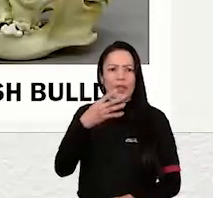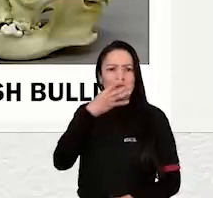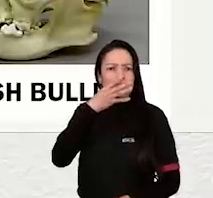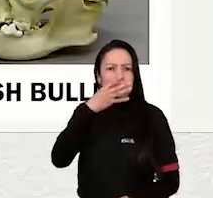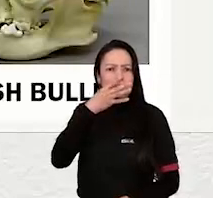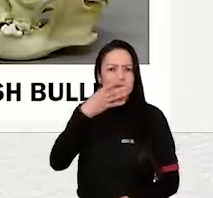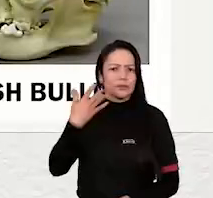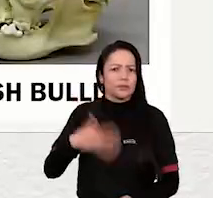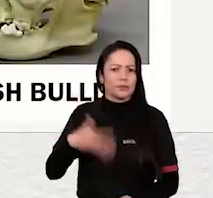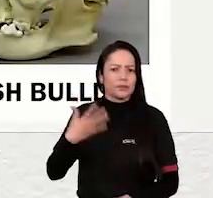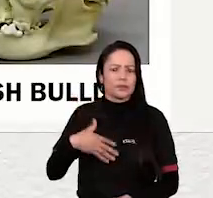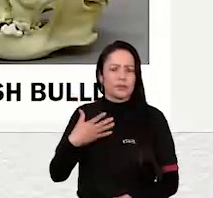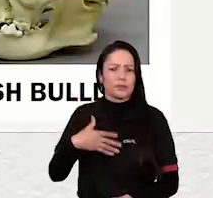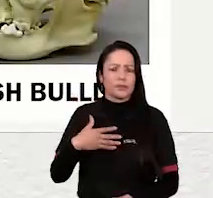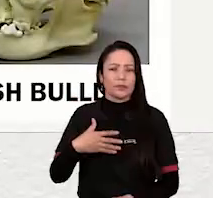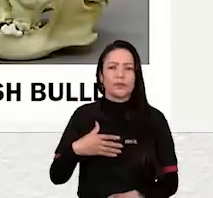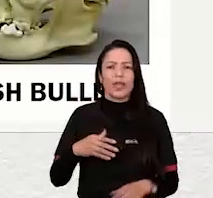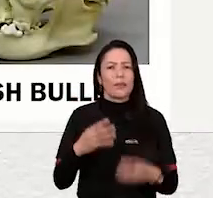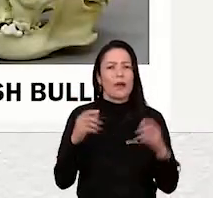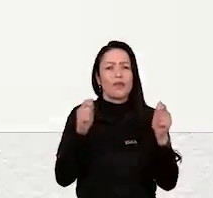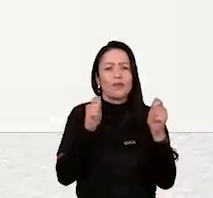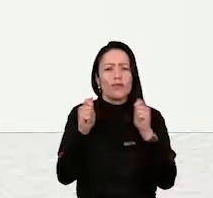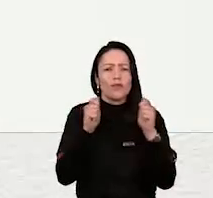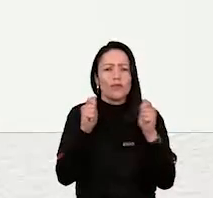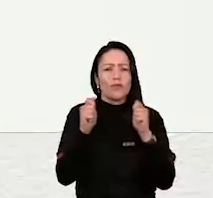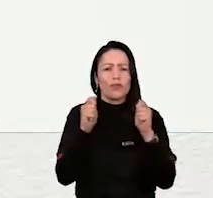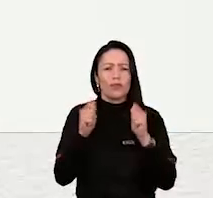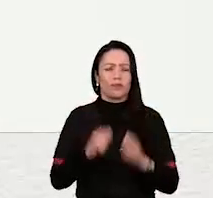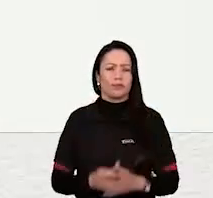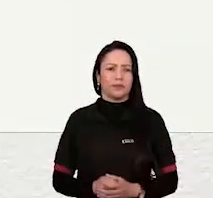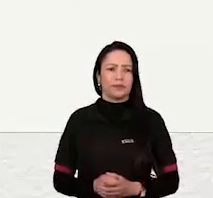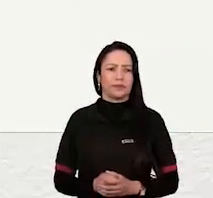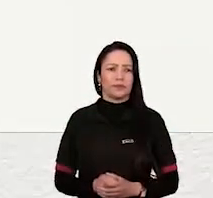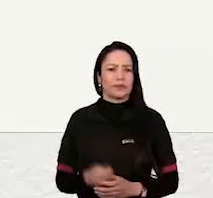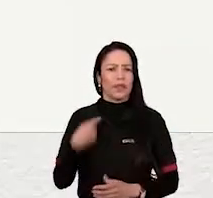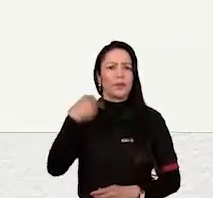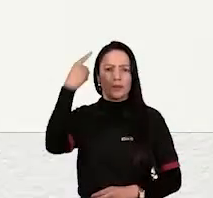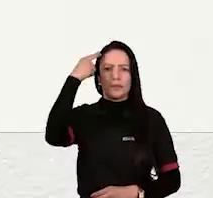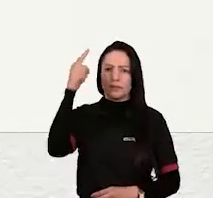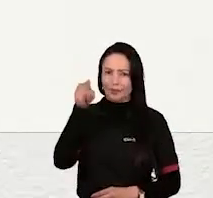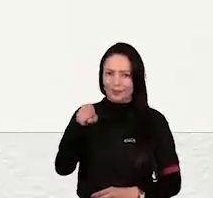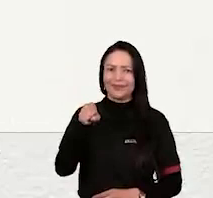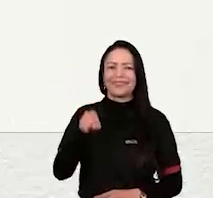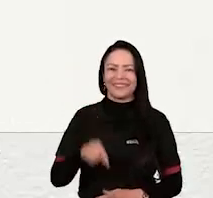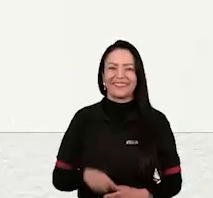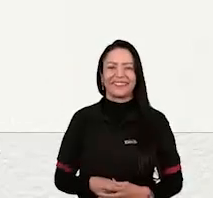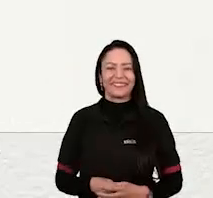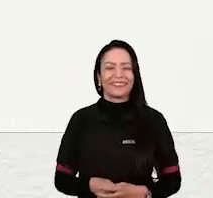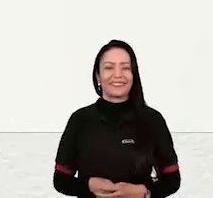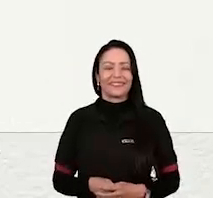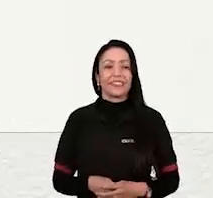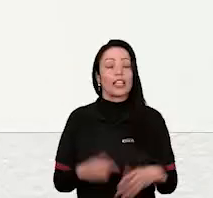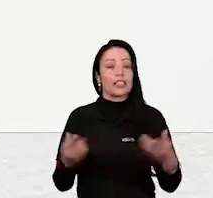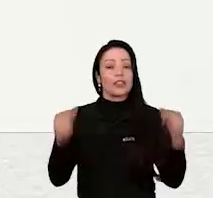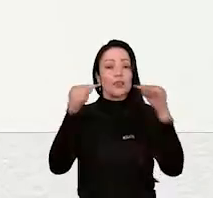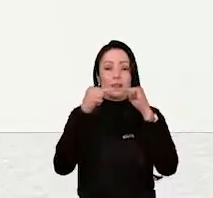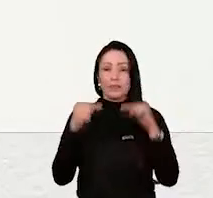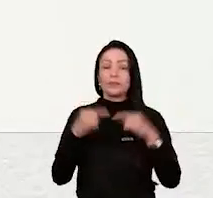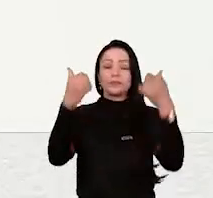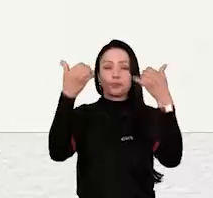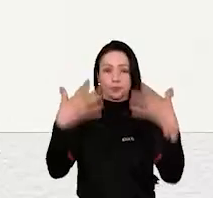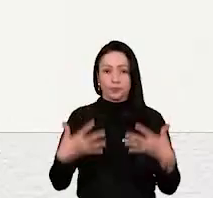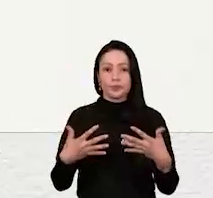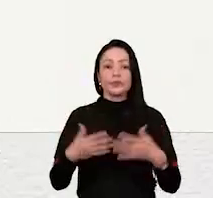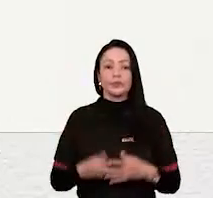em casa. Mas eles são fofos. Me ocorreu isso. Então, dentro daquilo que a gente está